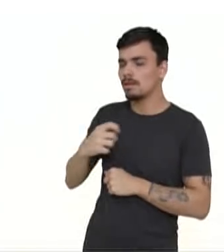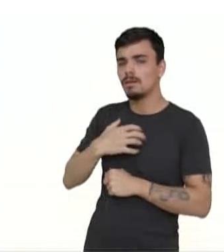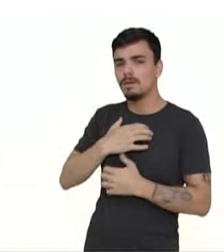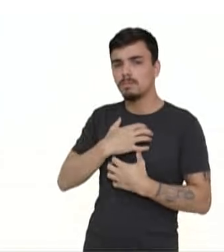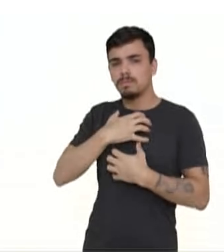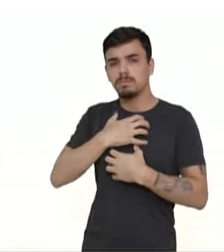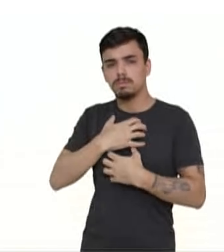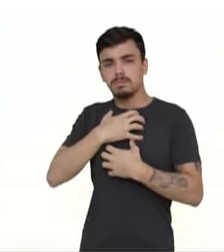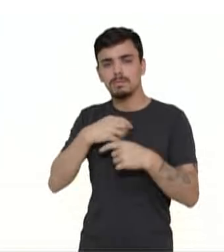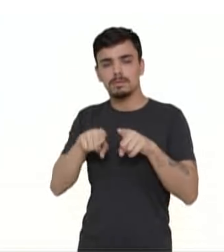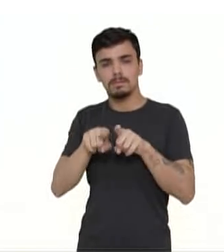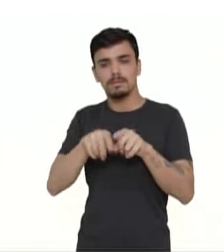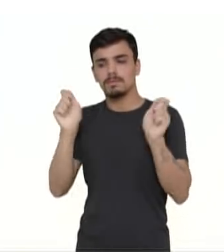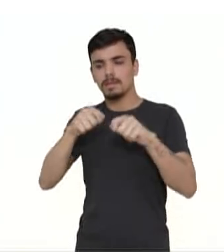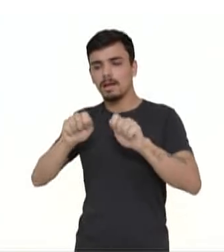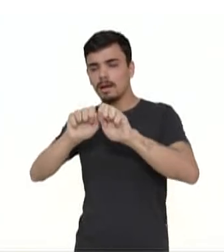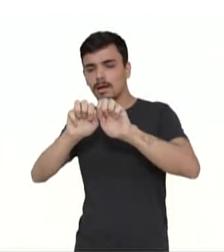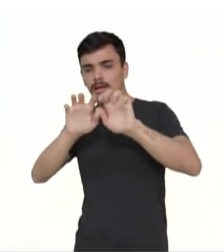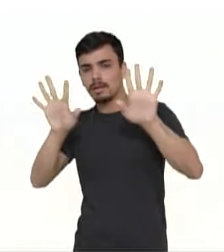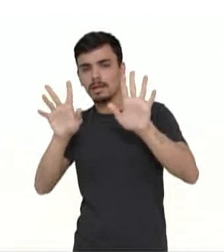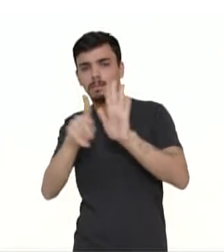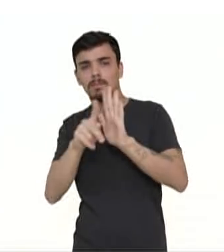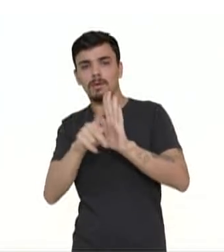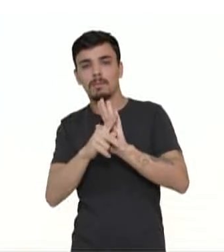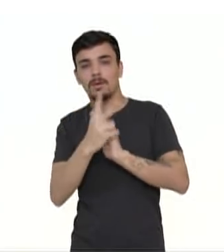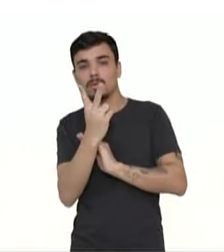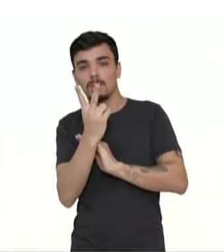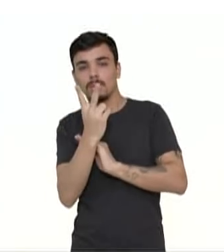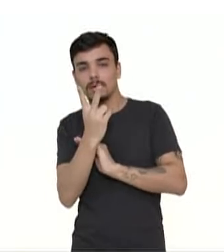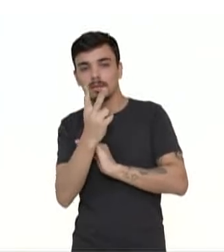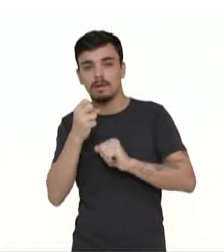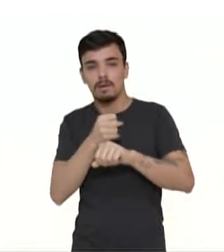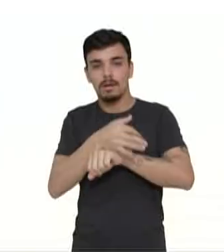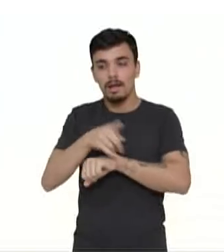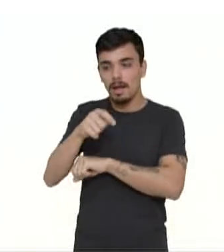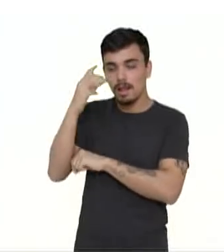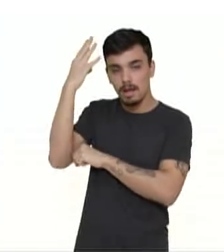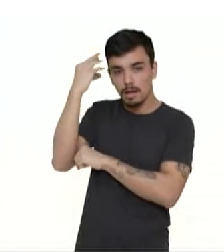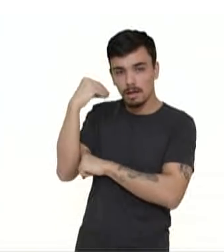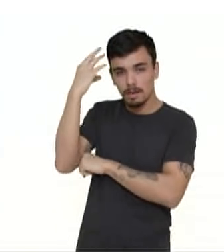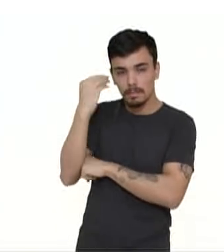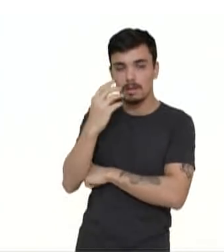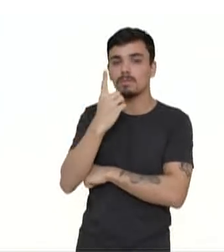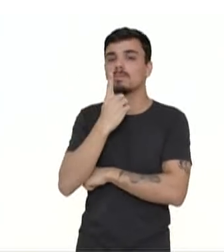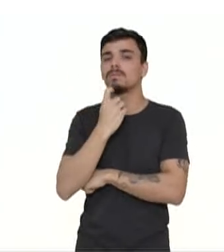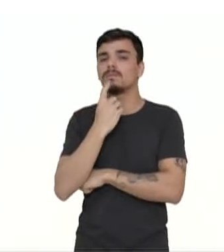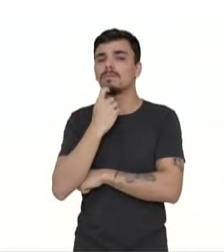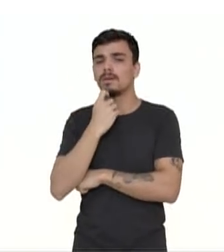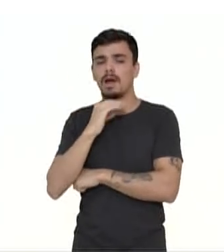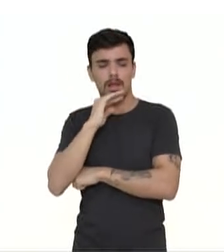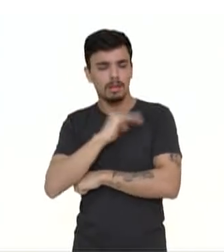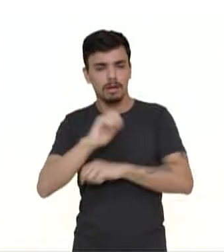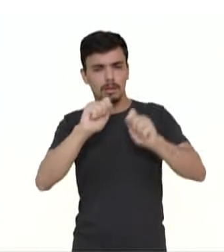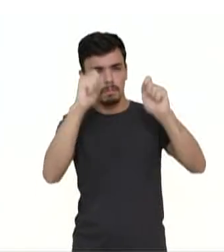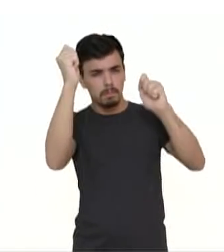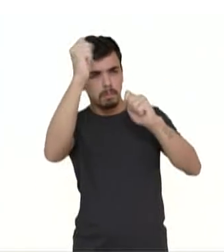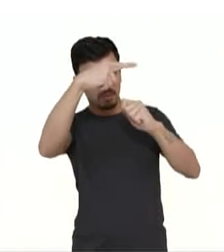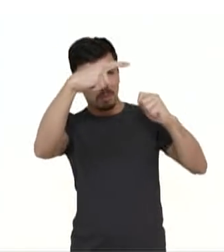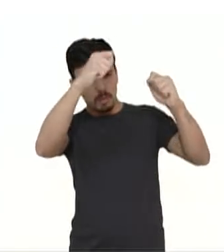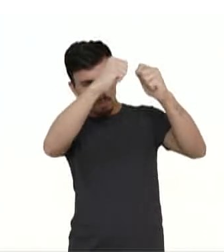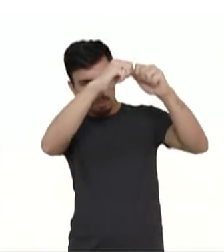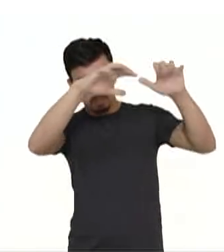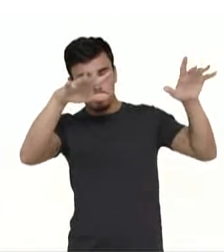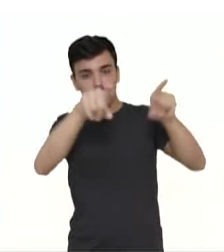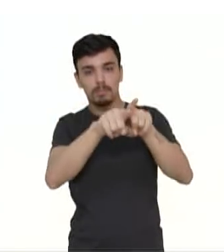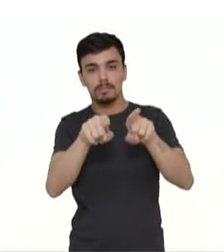não bastasse a claridade das 2 horas, ela era ruiva. A tarde estava ensolarada. Na rua vazia,